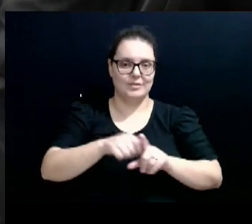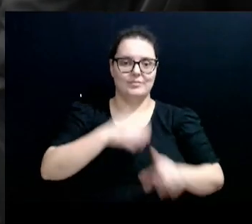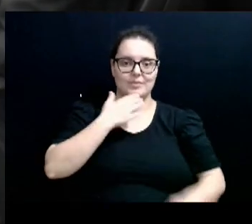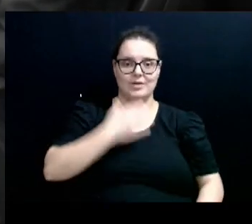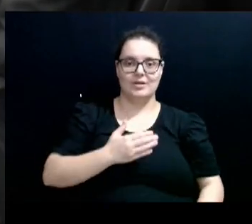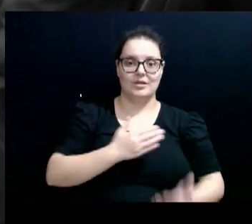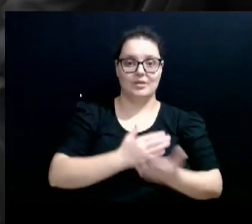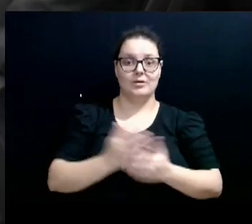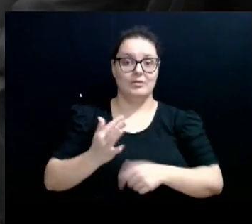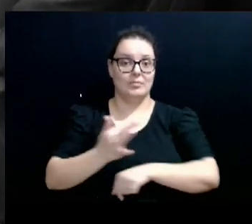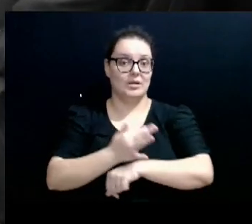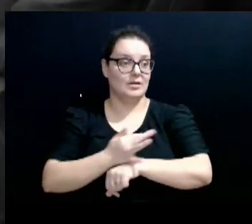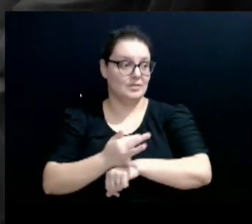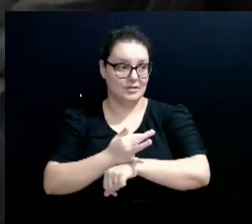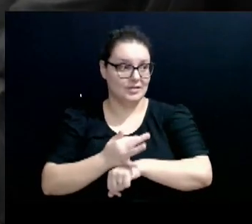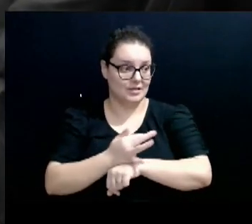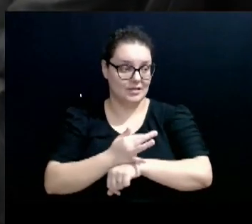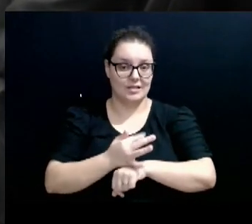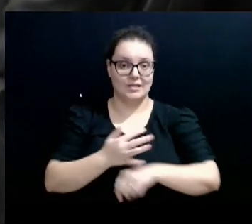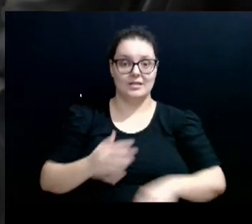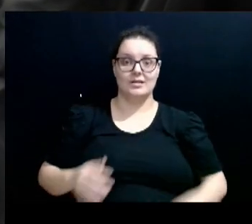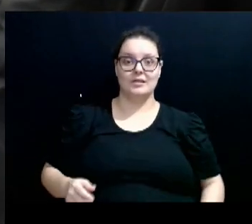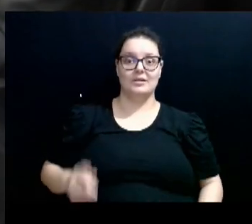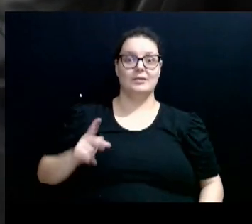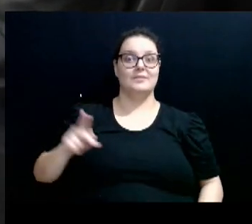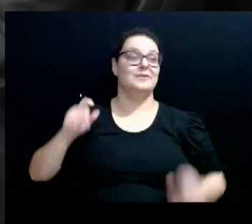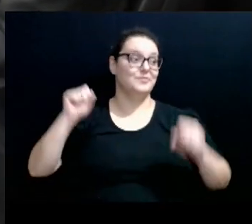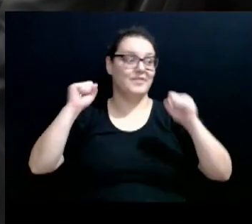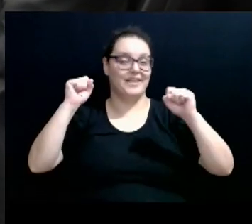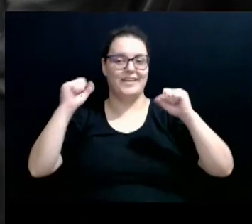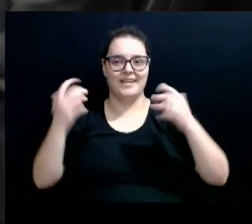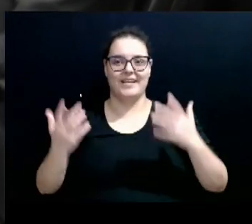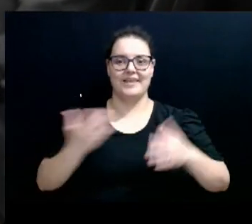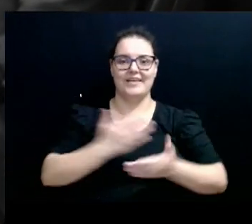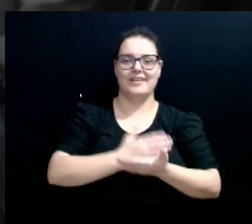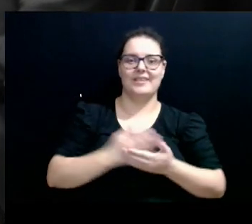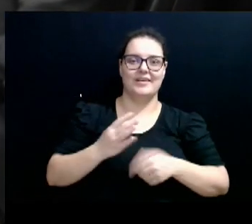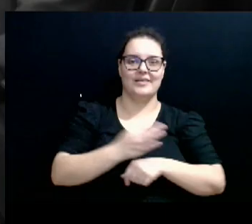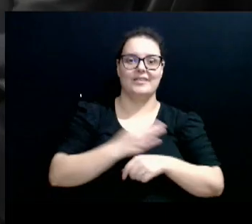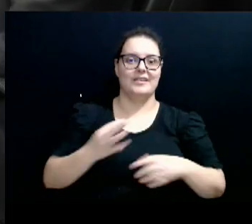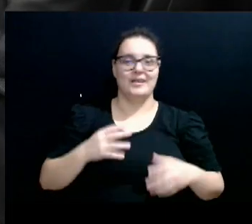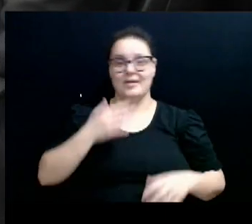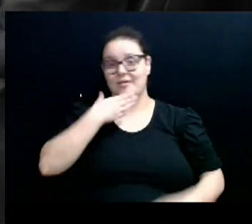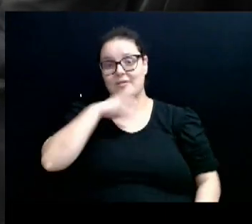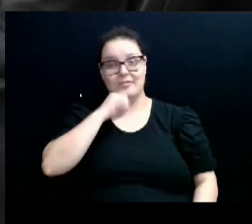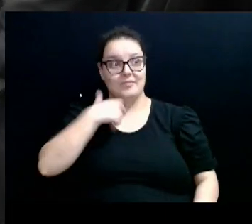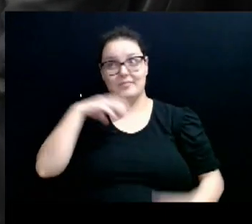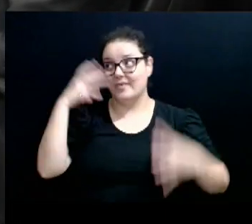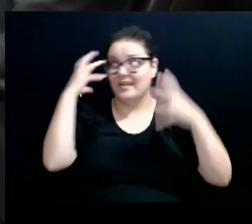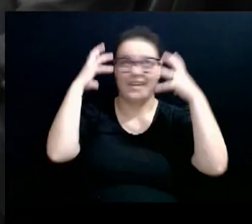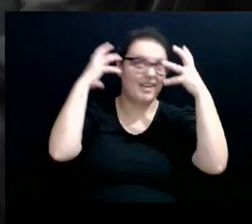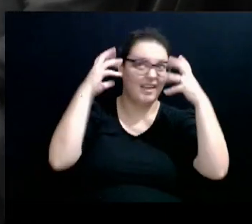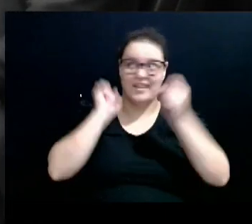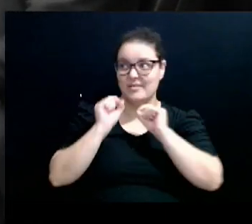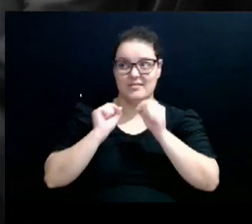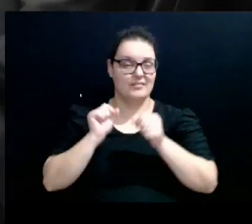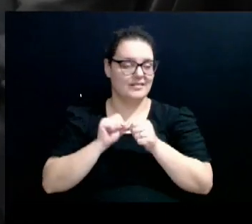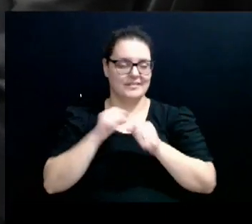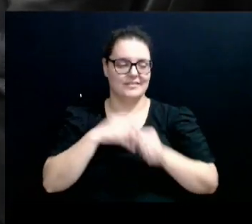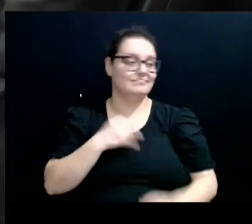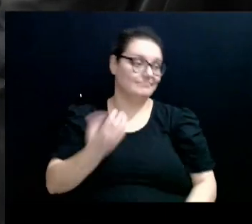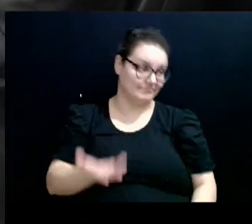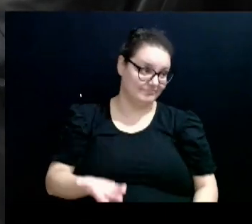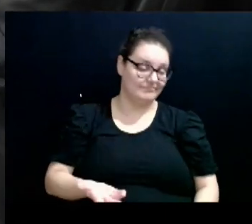os professores comemorando, né, porque vai começar as férias, e os pais desesperados porque não sabem o que fazer com os filhos. E porque é